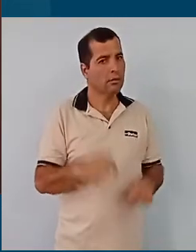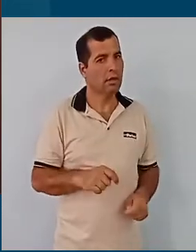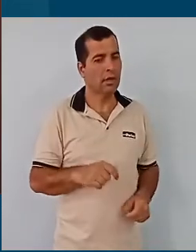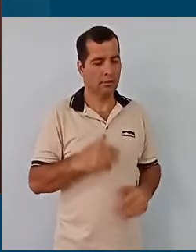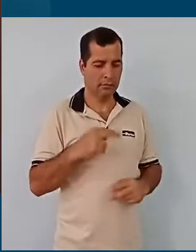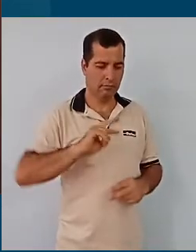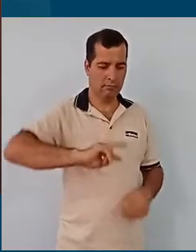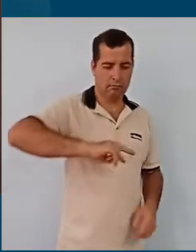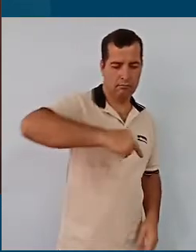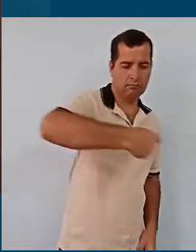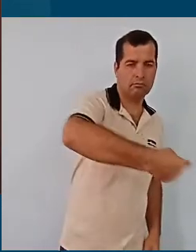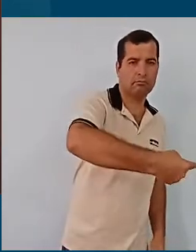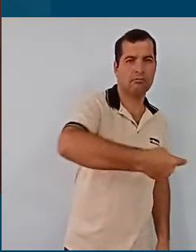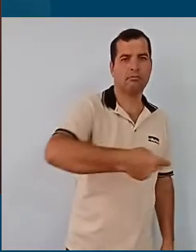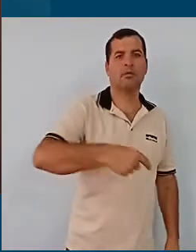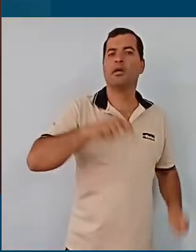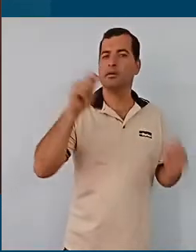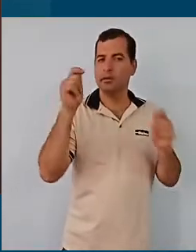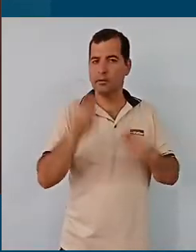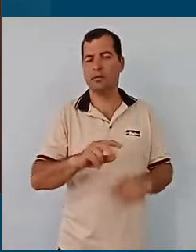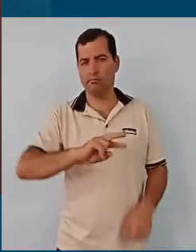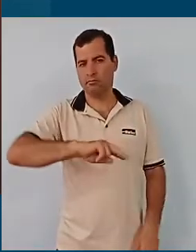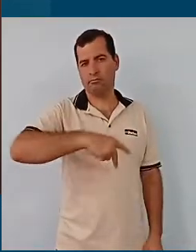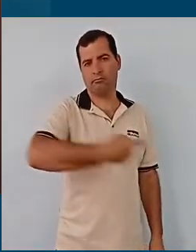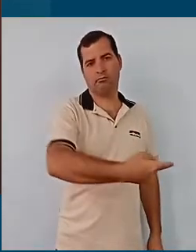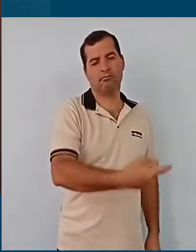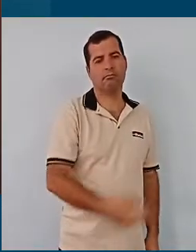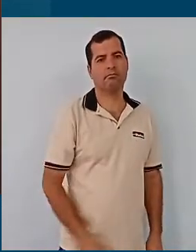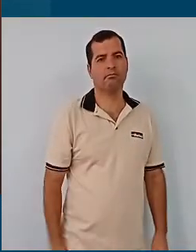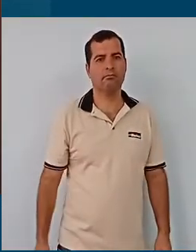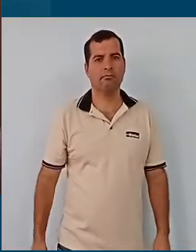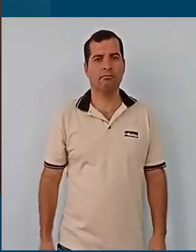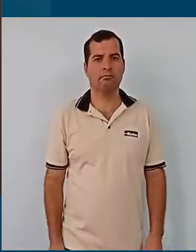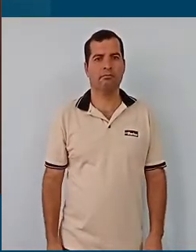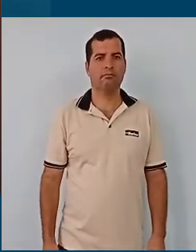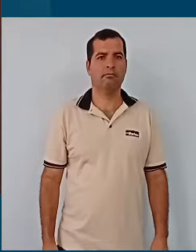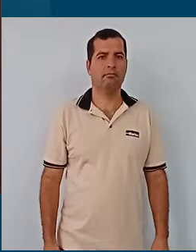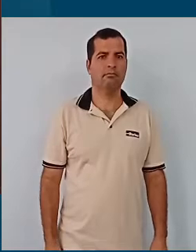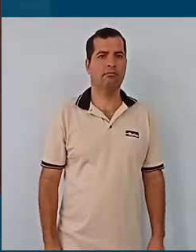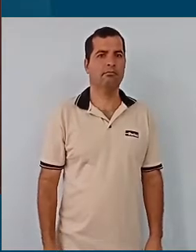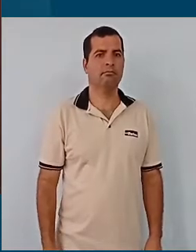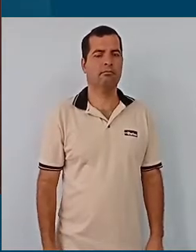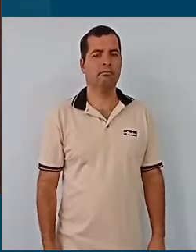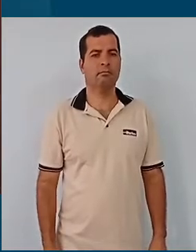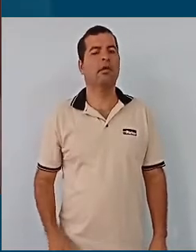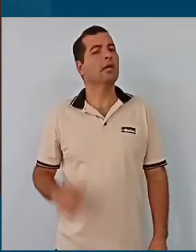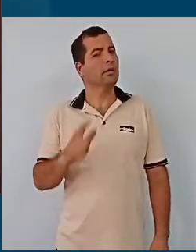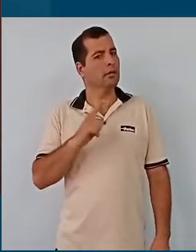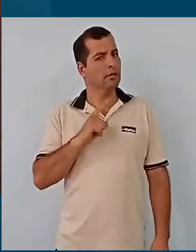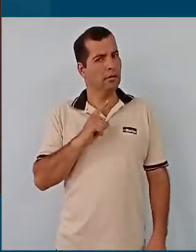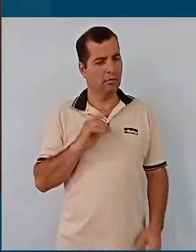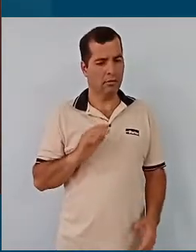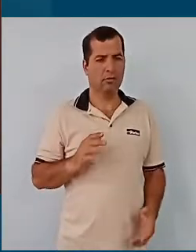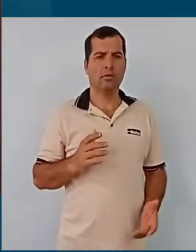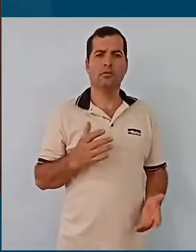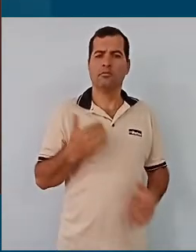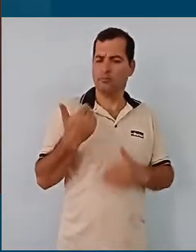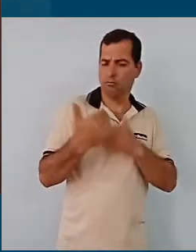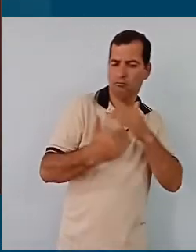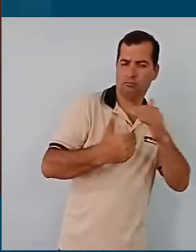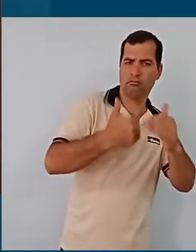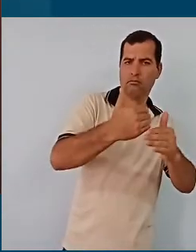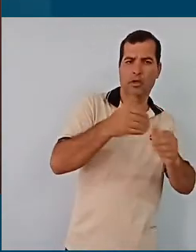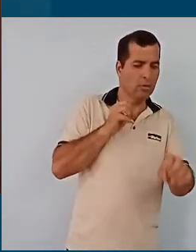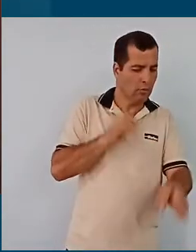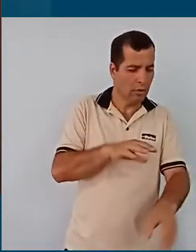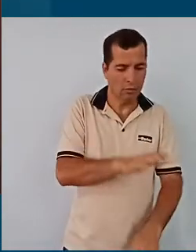transição, isso tudo deve garantir a transição. Praticamente, tem um movimento que vem da educação infantil,